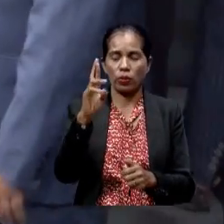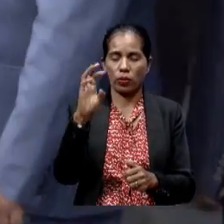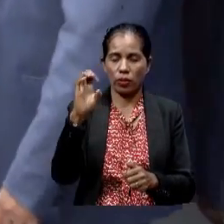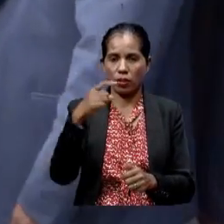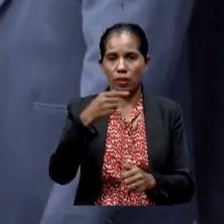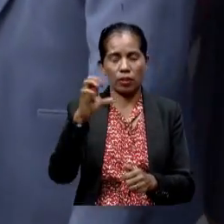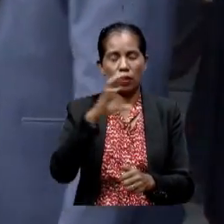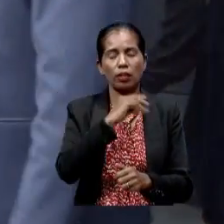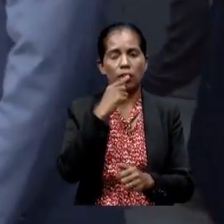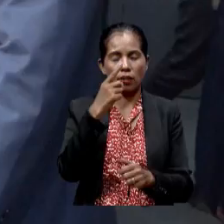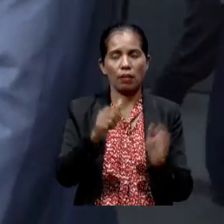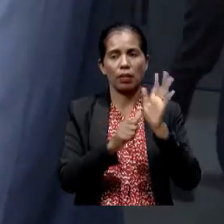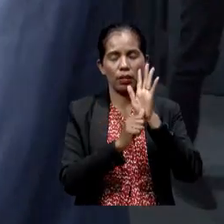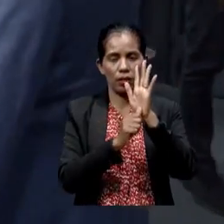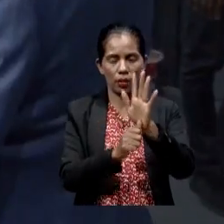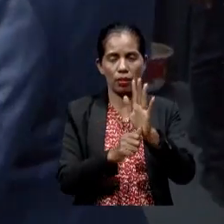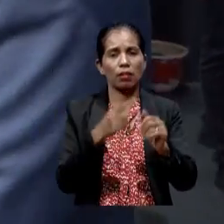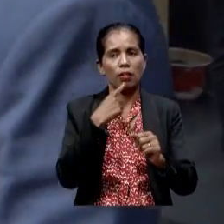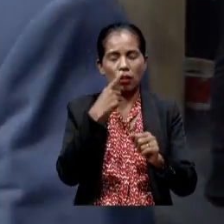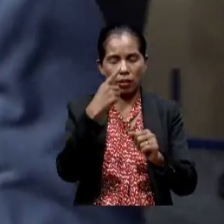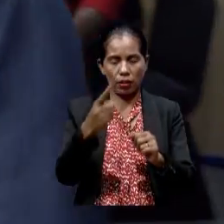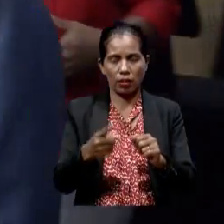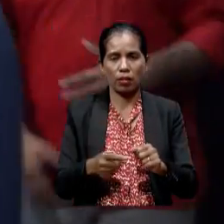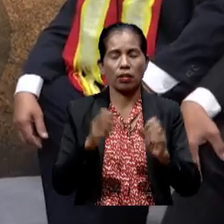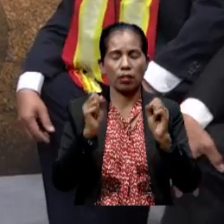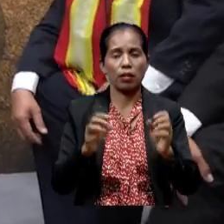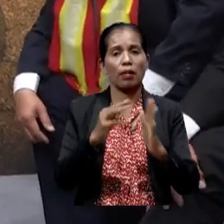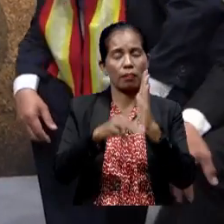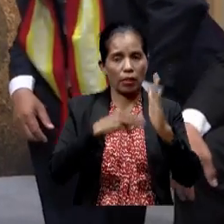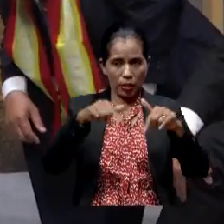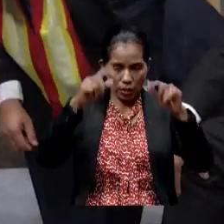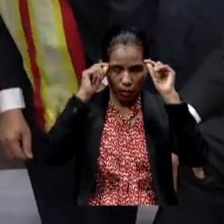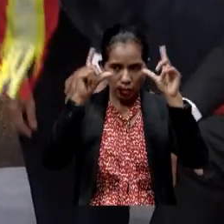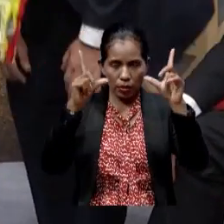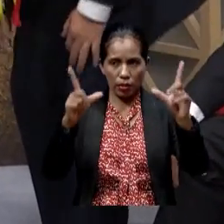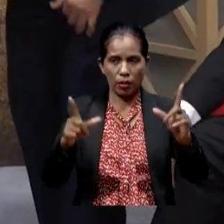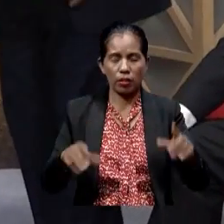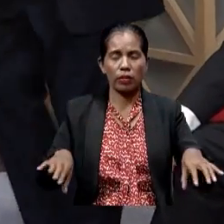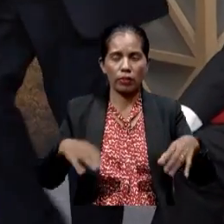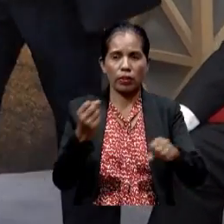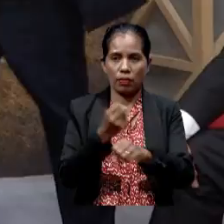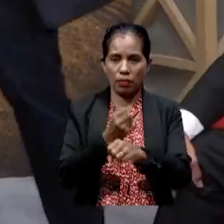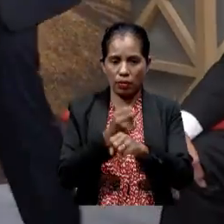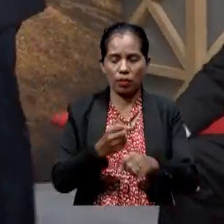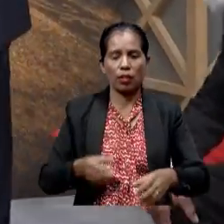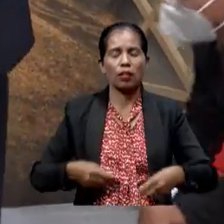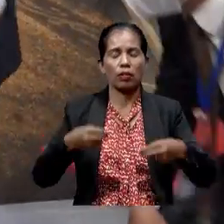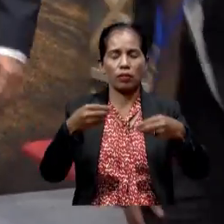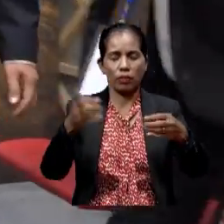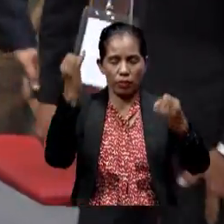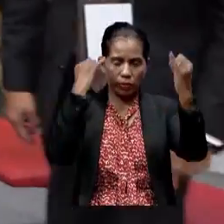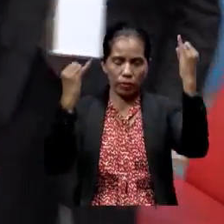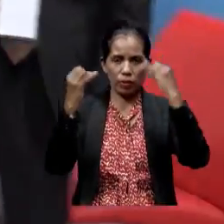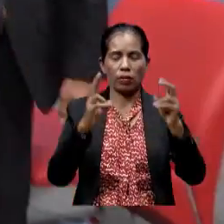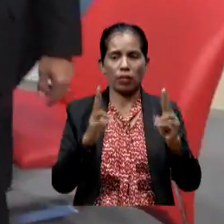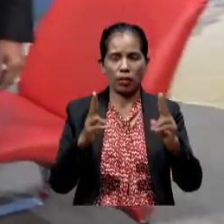minha apresentação para a delegação hatete Katak, setor média e Timor-Leste, esforça macas, ato fornece informação